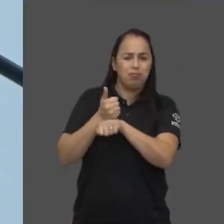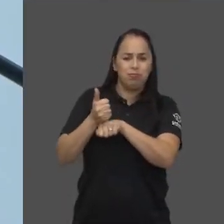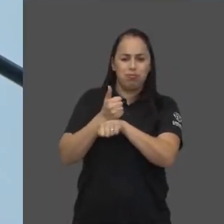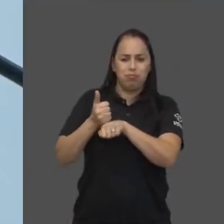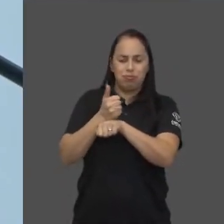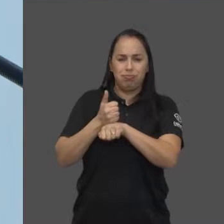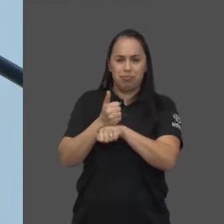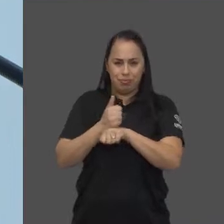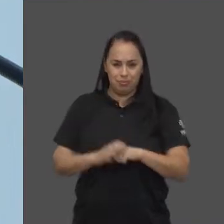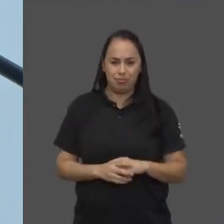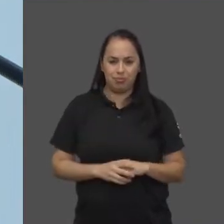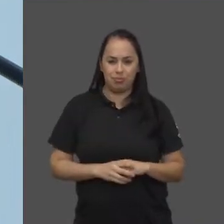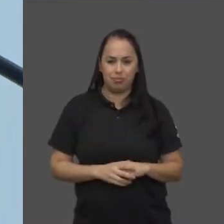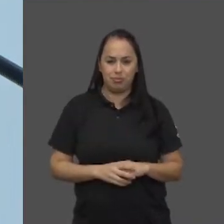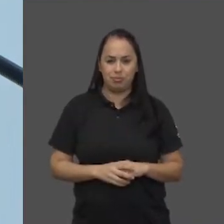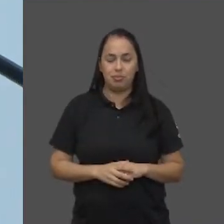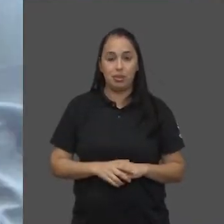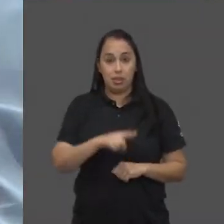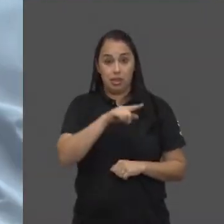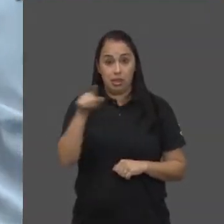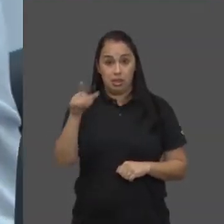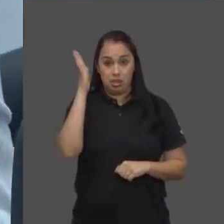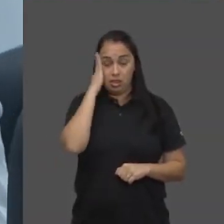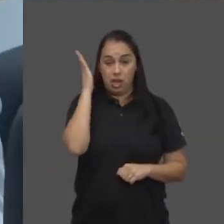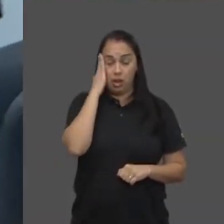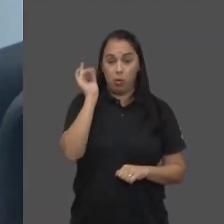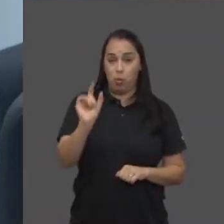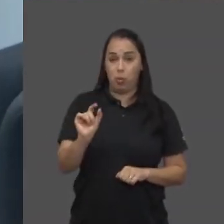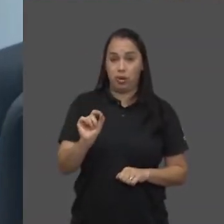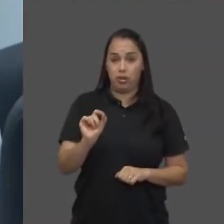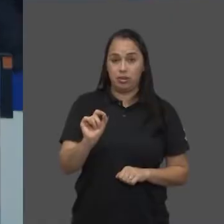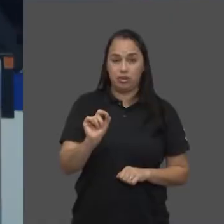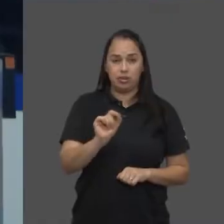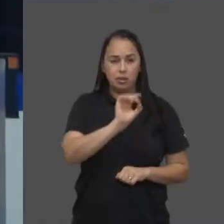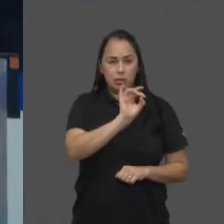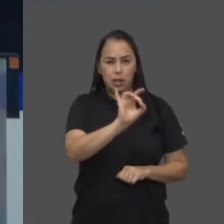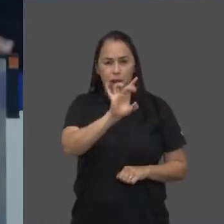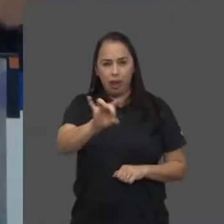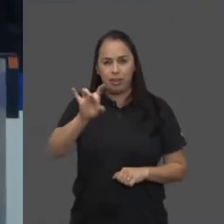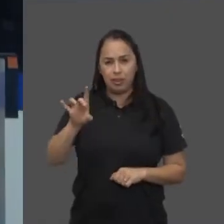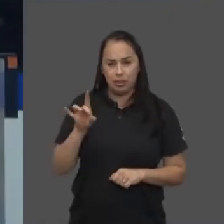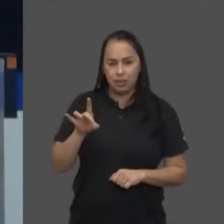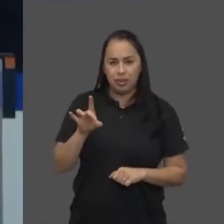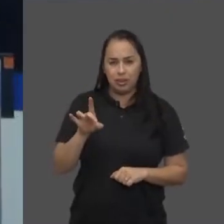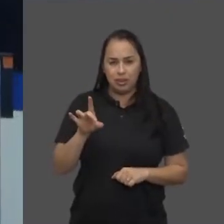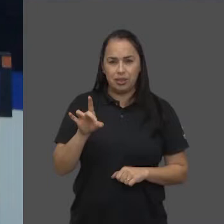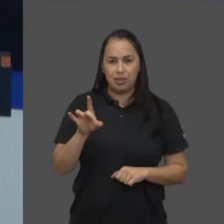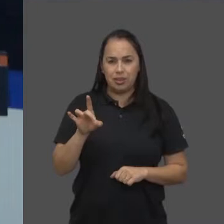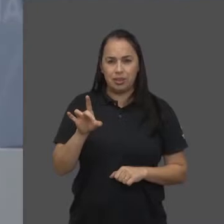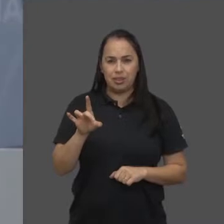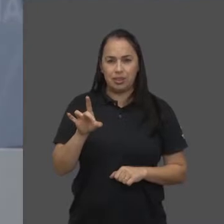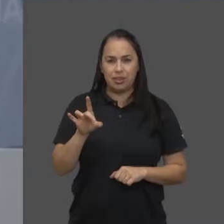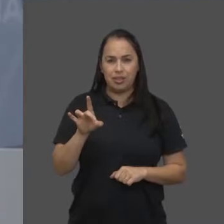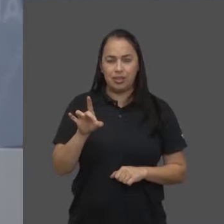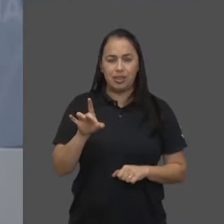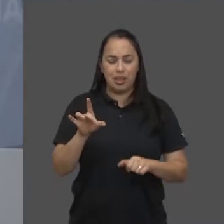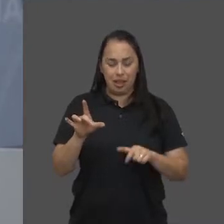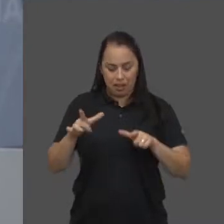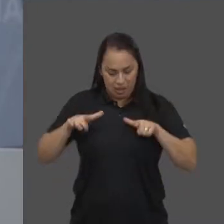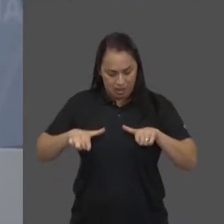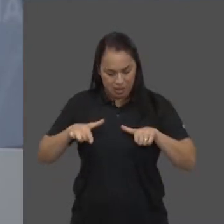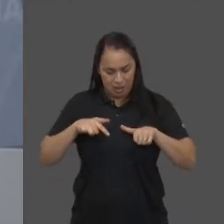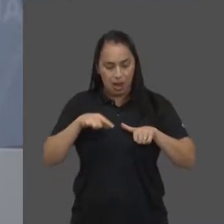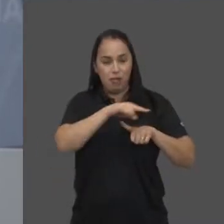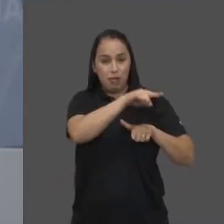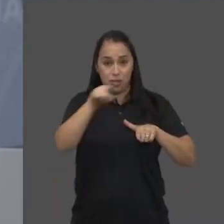reforçou o amor que sente pela profissão de educador além da gratidão pelo acolhimento que recebeu em São José dos Campos Deus que